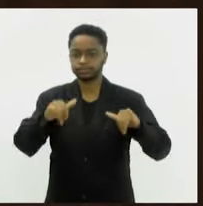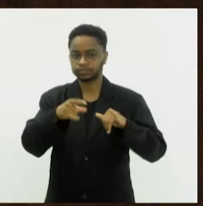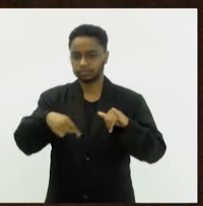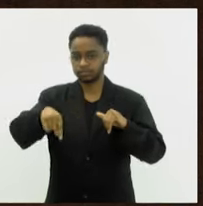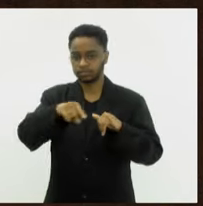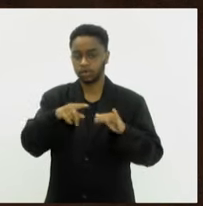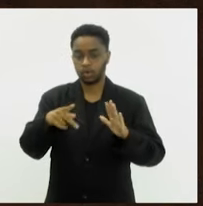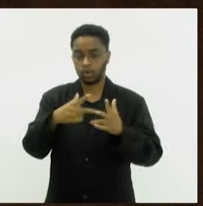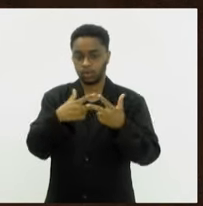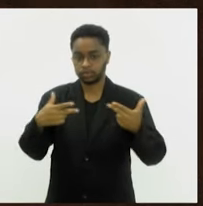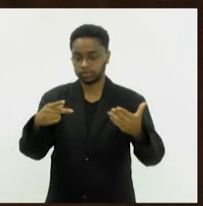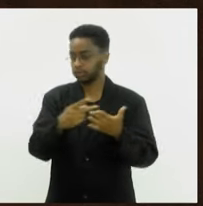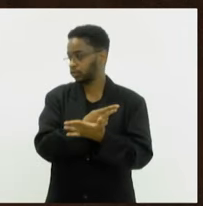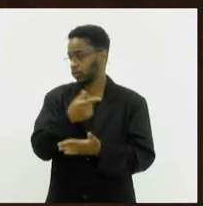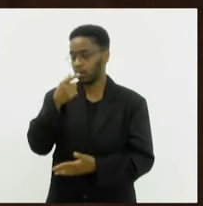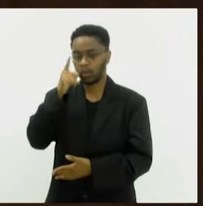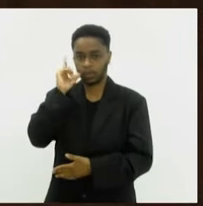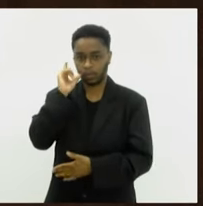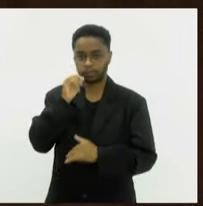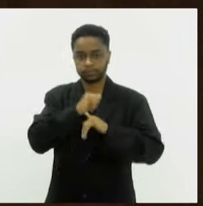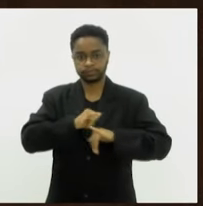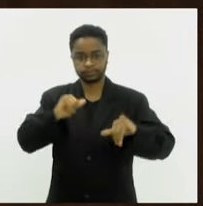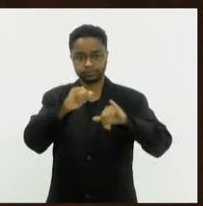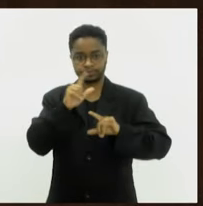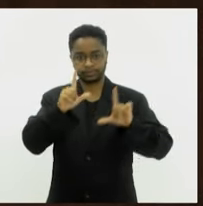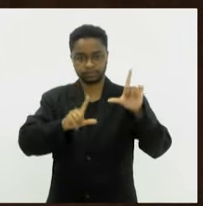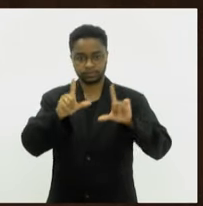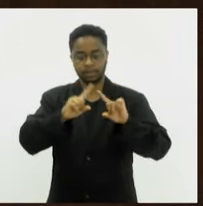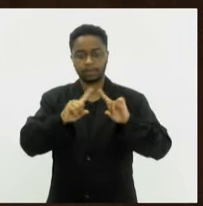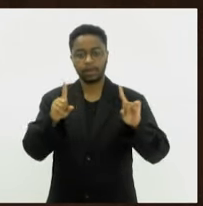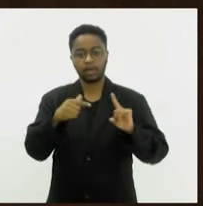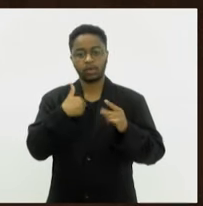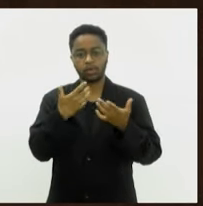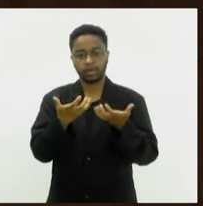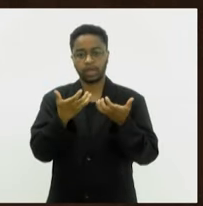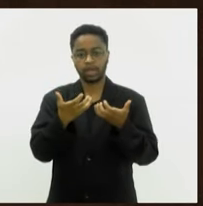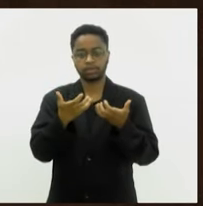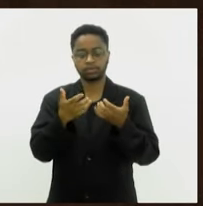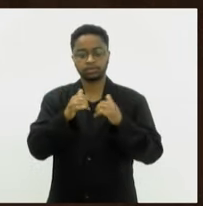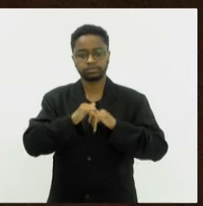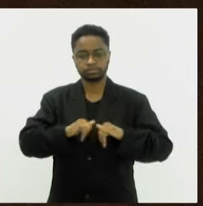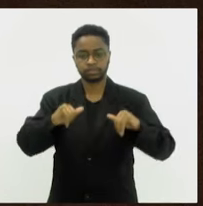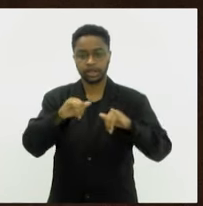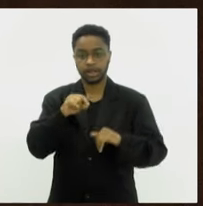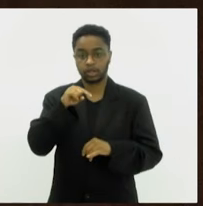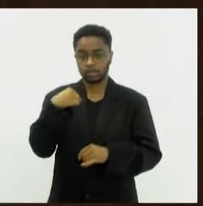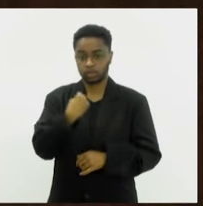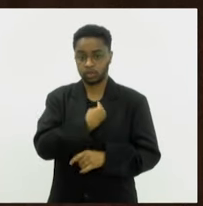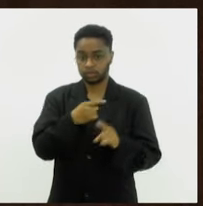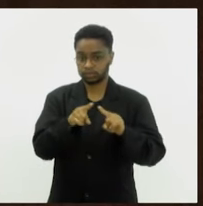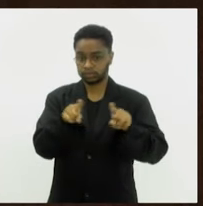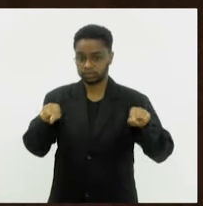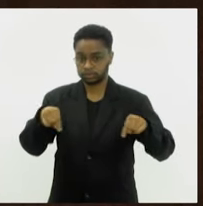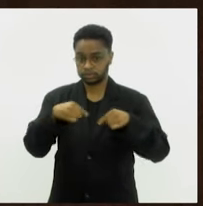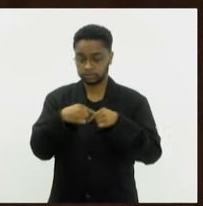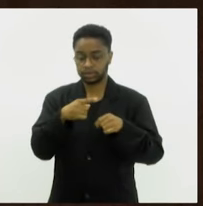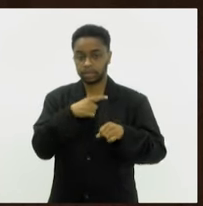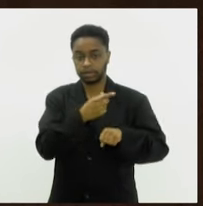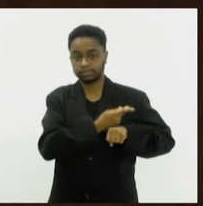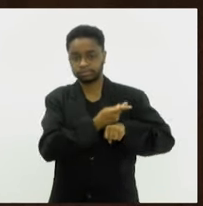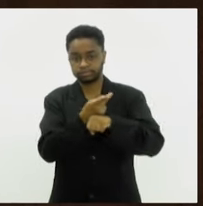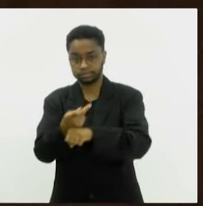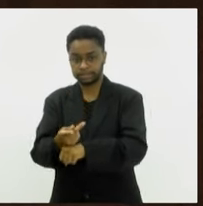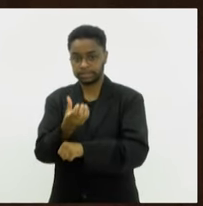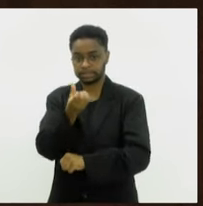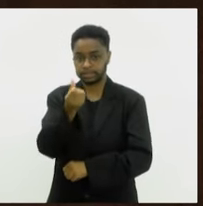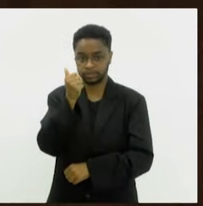aconteceu ontem, saiu na mídia, mas eu quero comentar aqui. O nosso gabinete foi procurado por 6